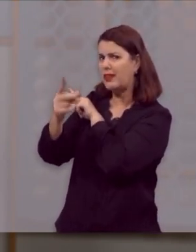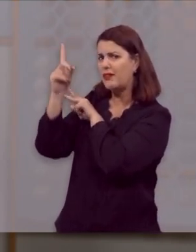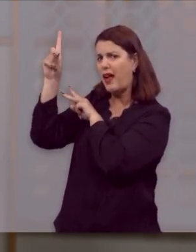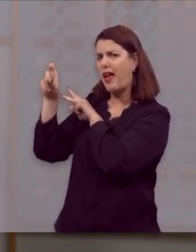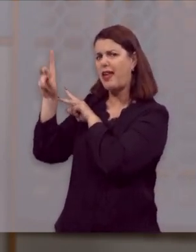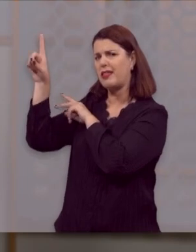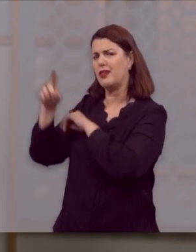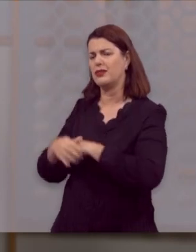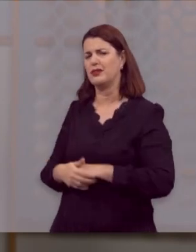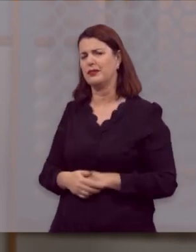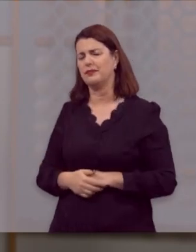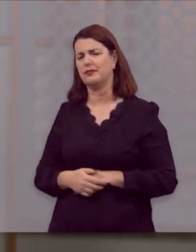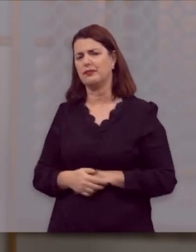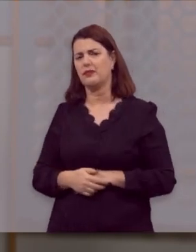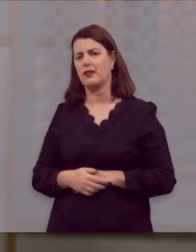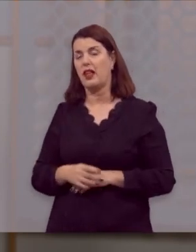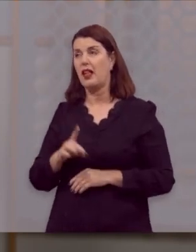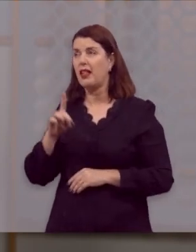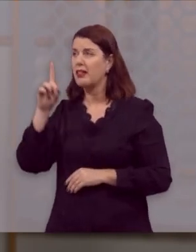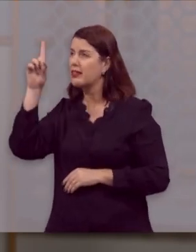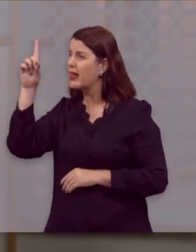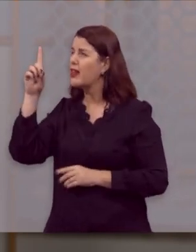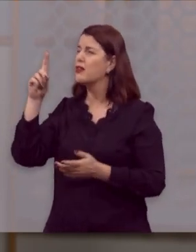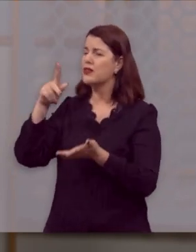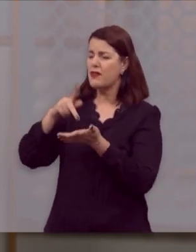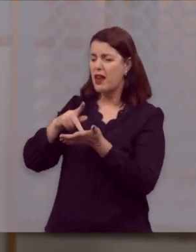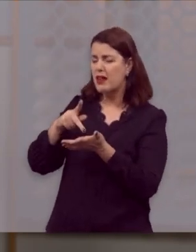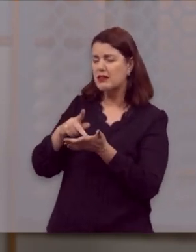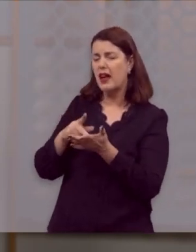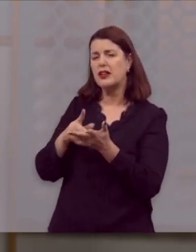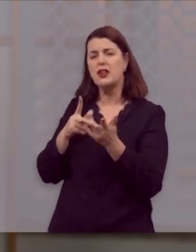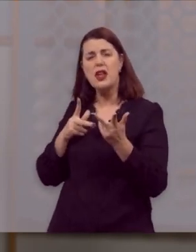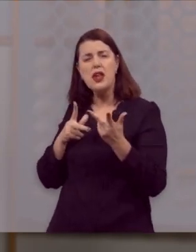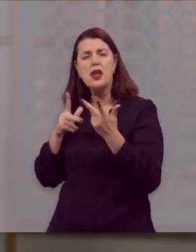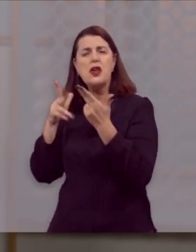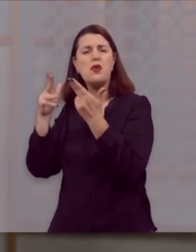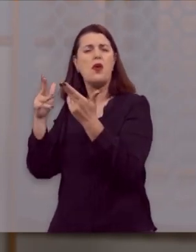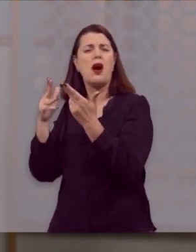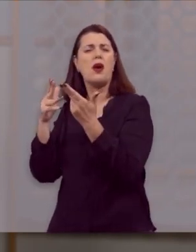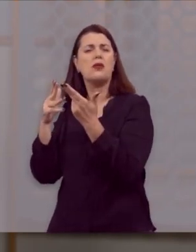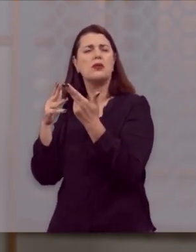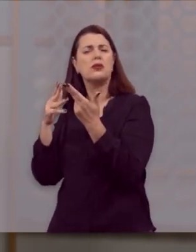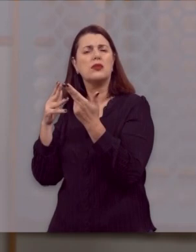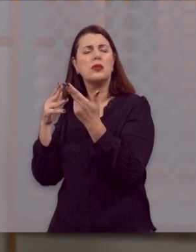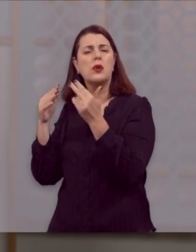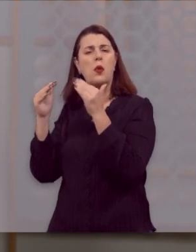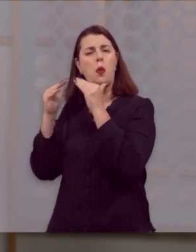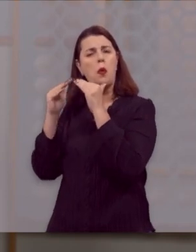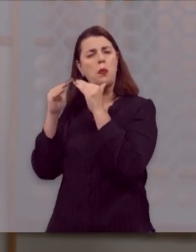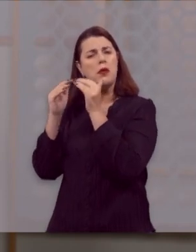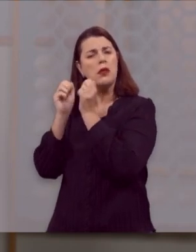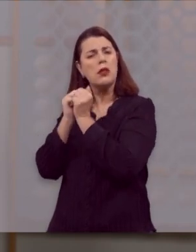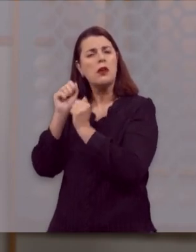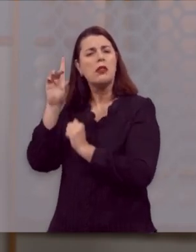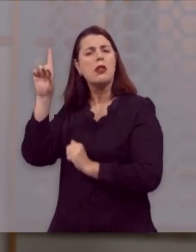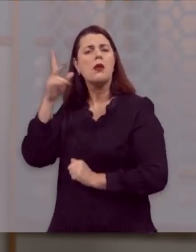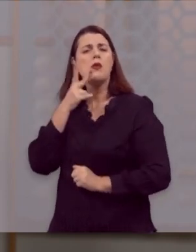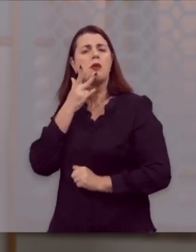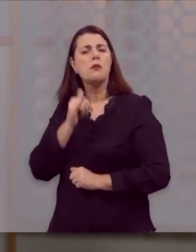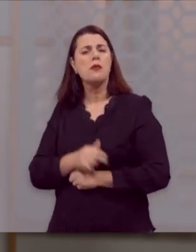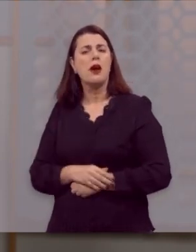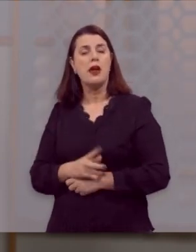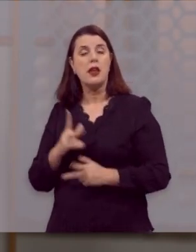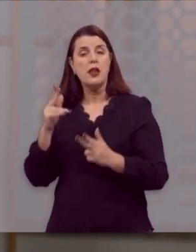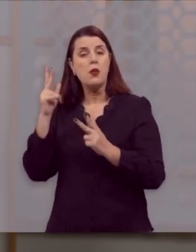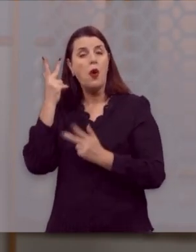Deus. Deus de Deus, luz de luz, coigual, coeterno, consubstancial com o Pai, tendo a